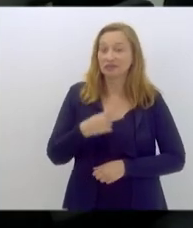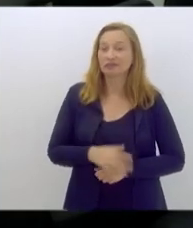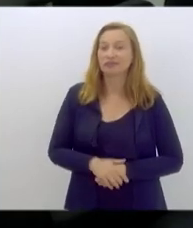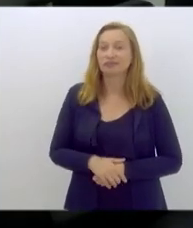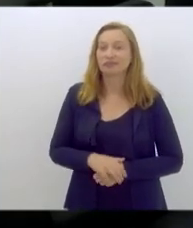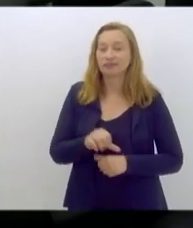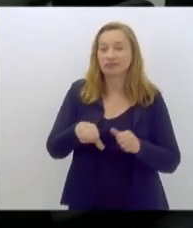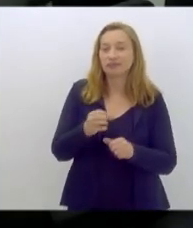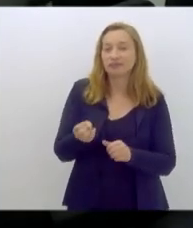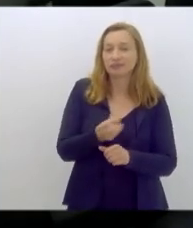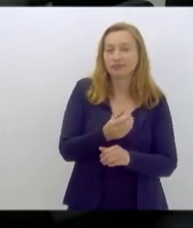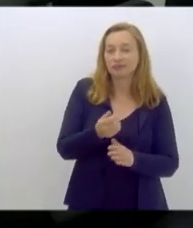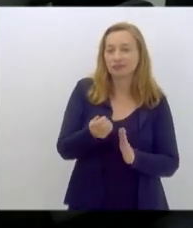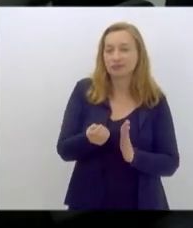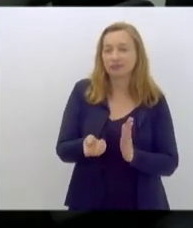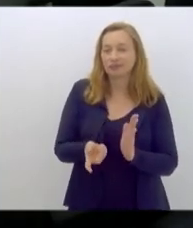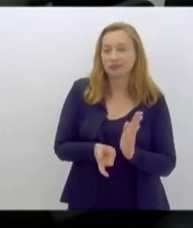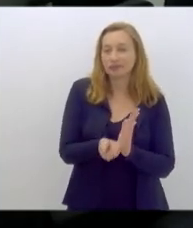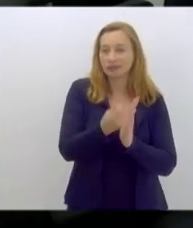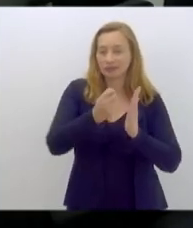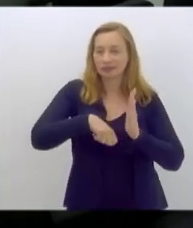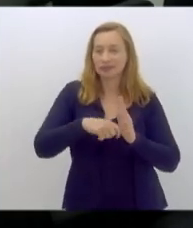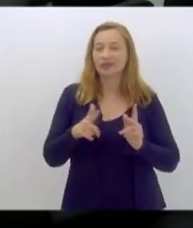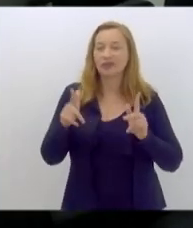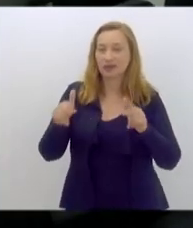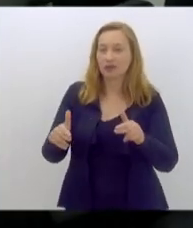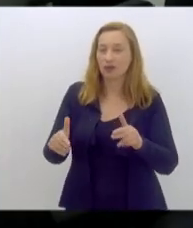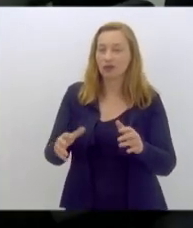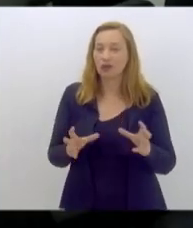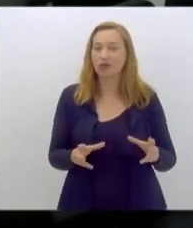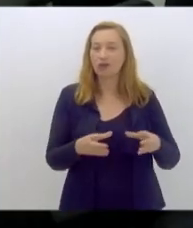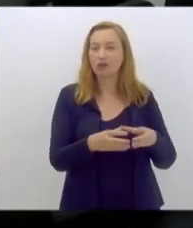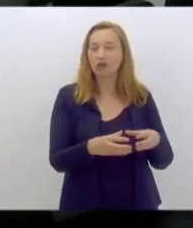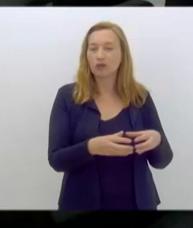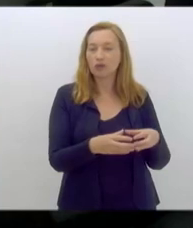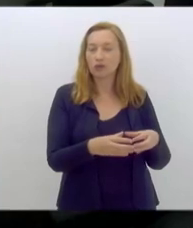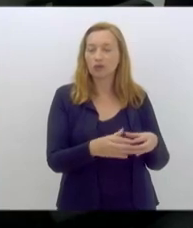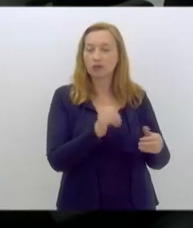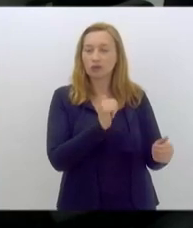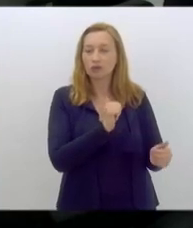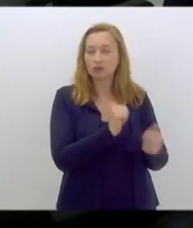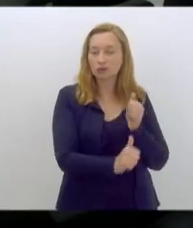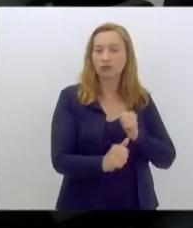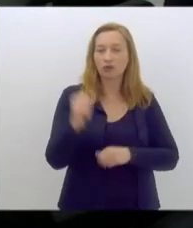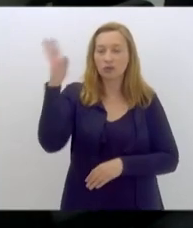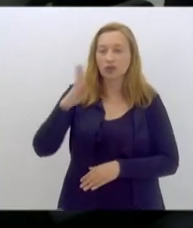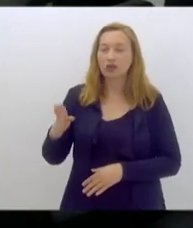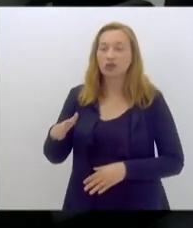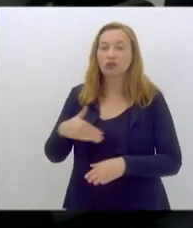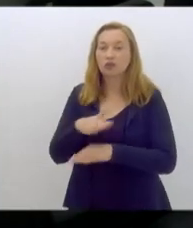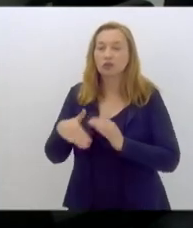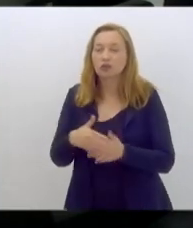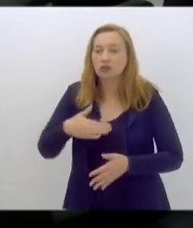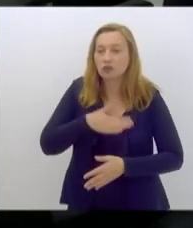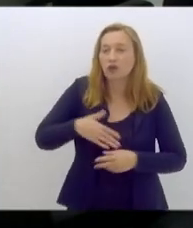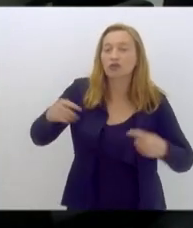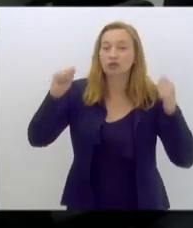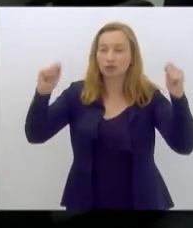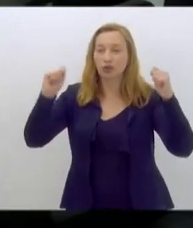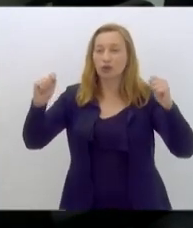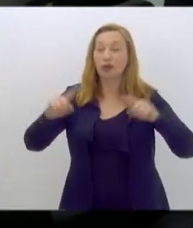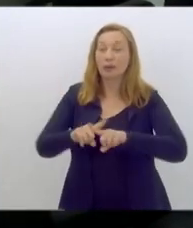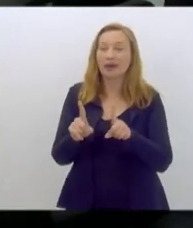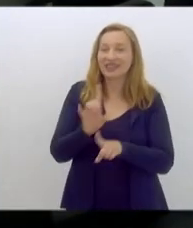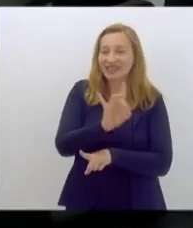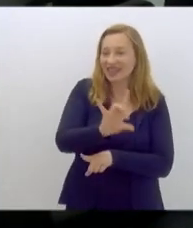reforma tributária é igual a Seleção Brasileira todo mundo gosta todo mundo torce mas cada um tem